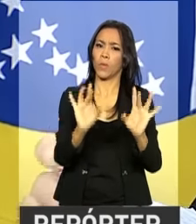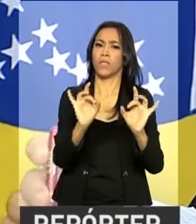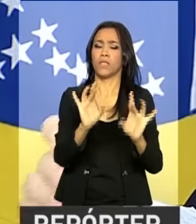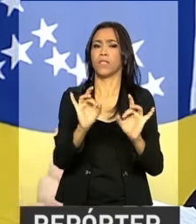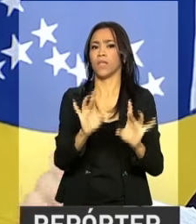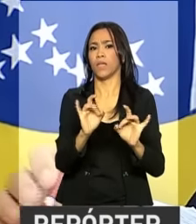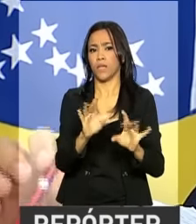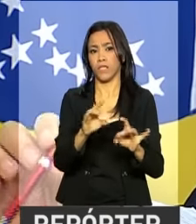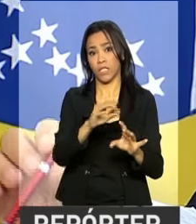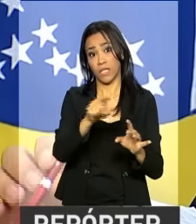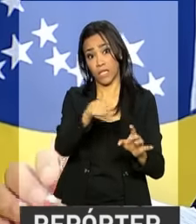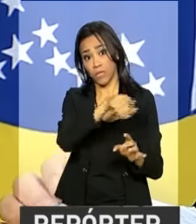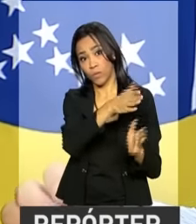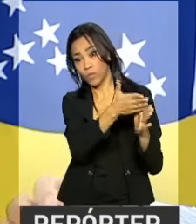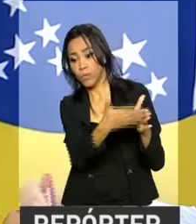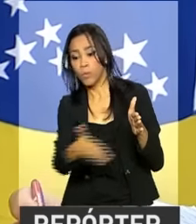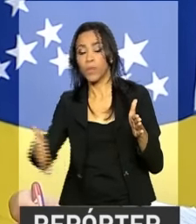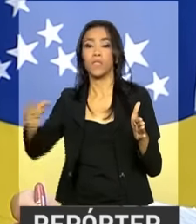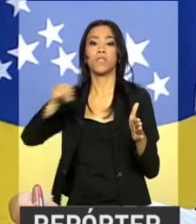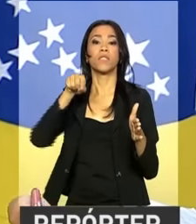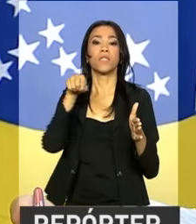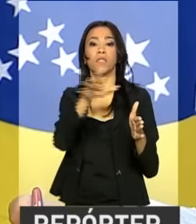este processo de